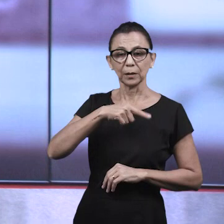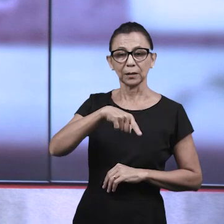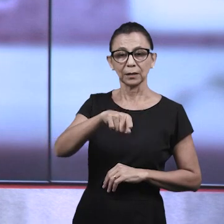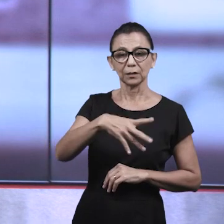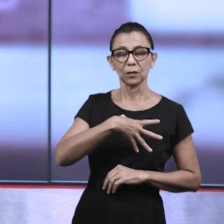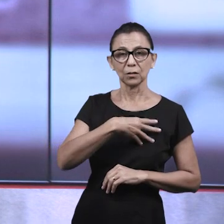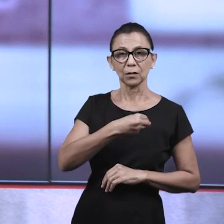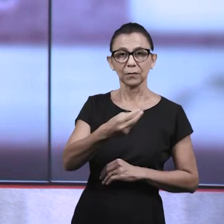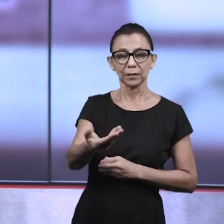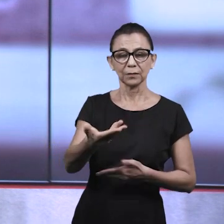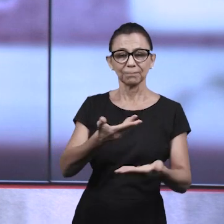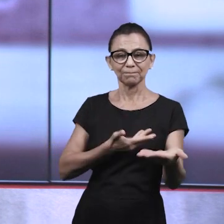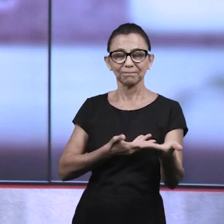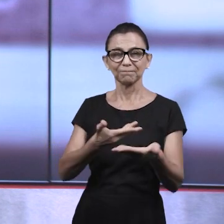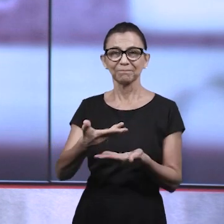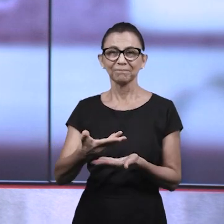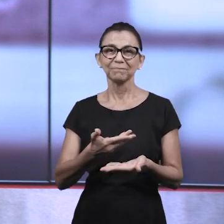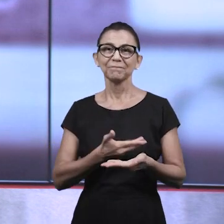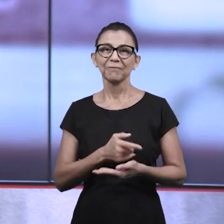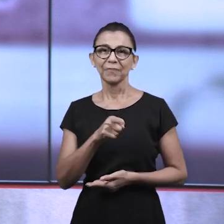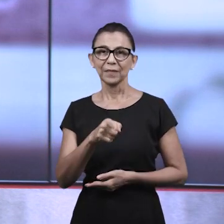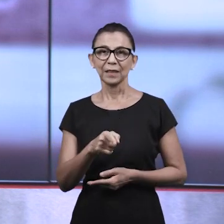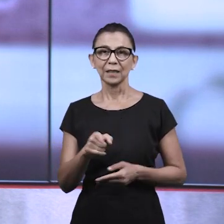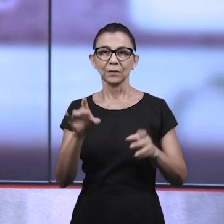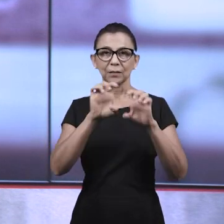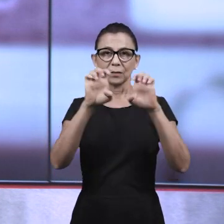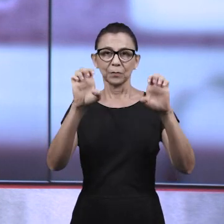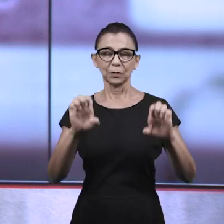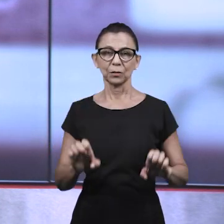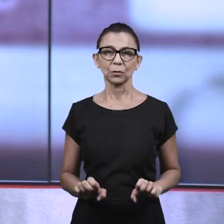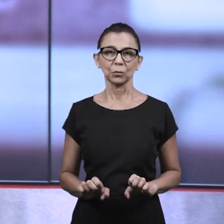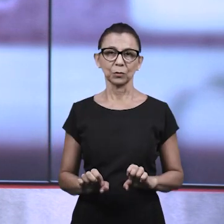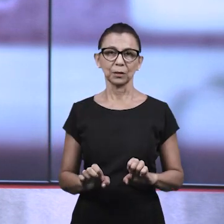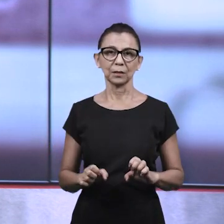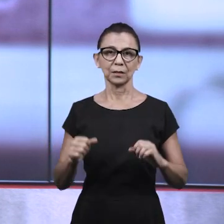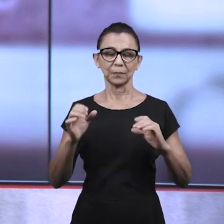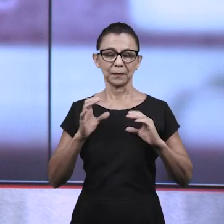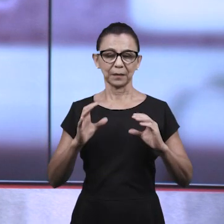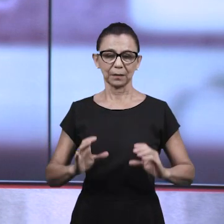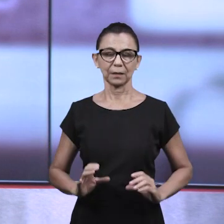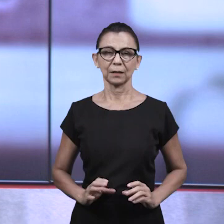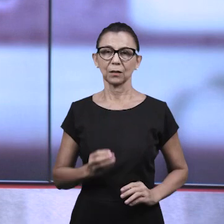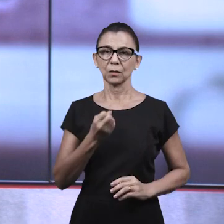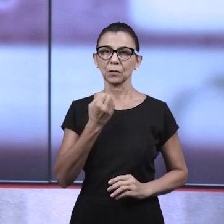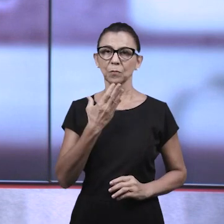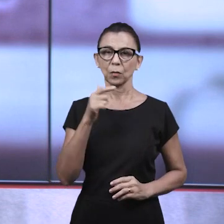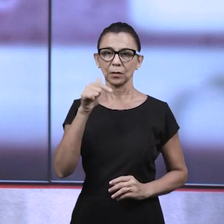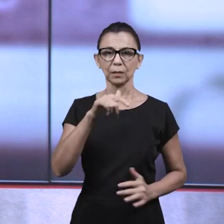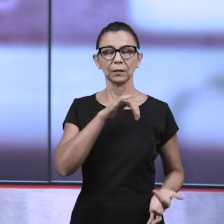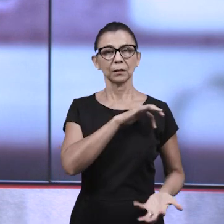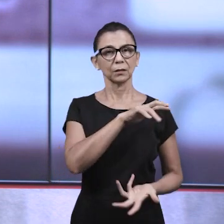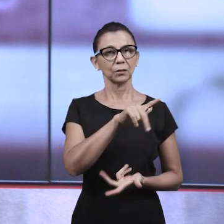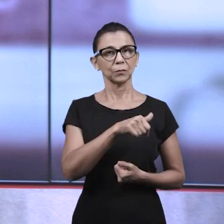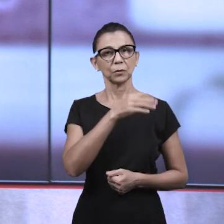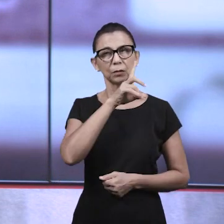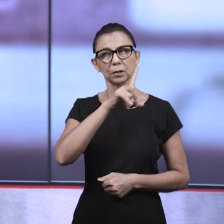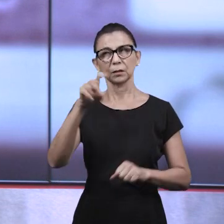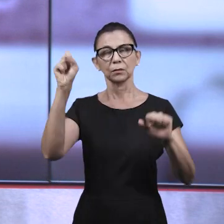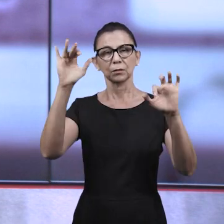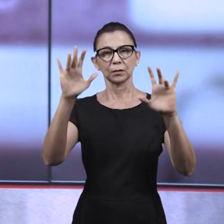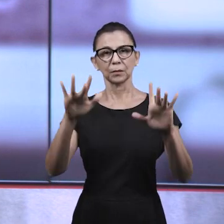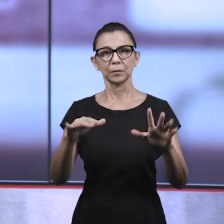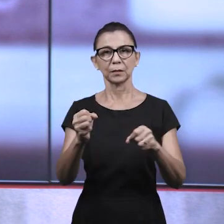dar estrutura para serem bons cidadãos nesta vida terrena. Que o Senhor nos abençoe